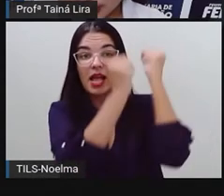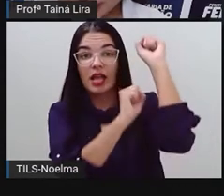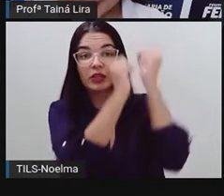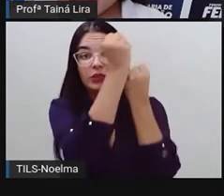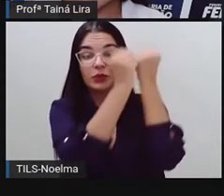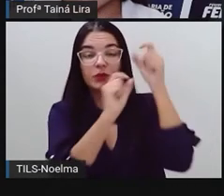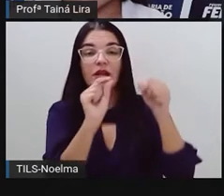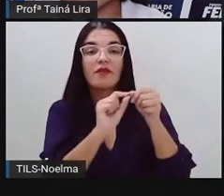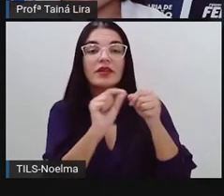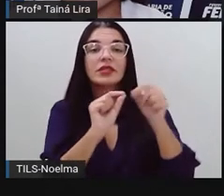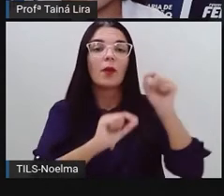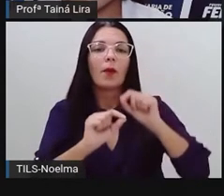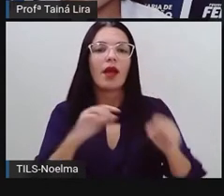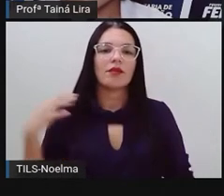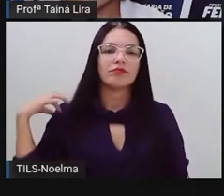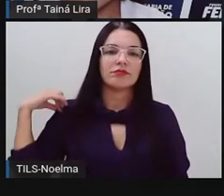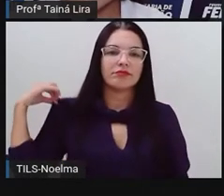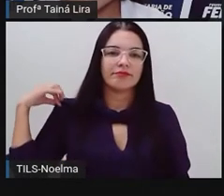tecido